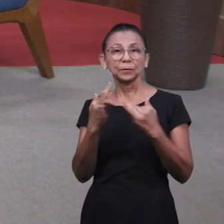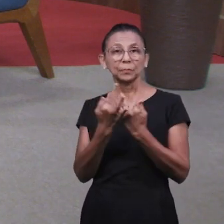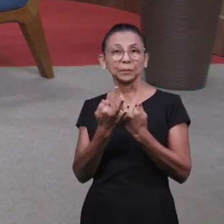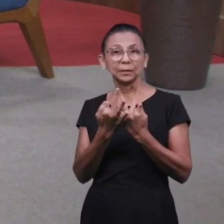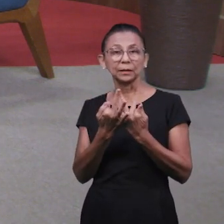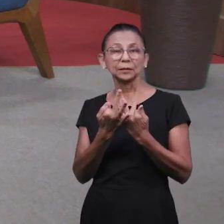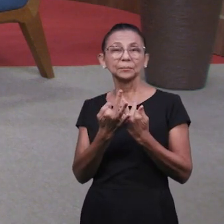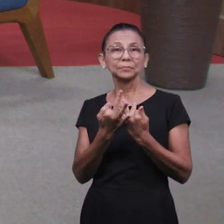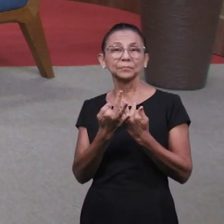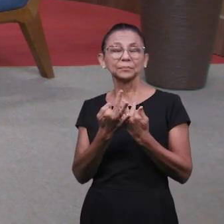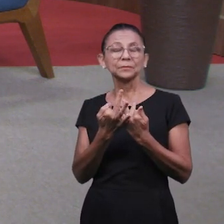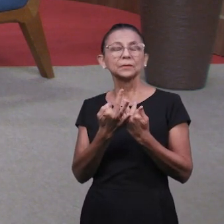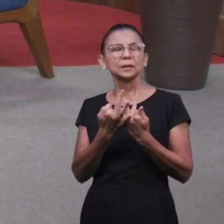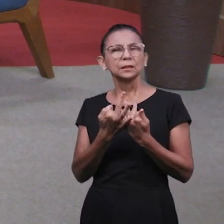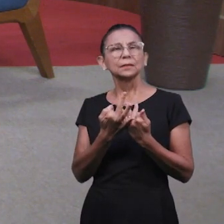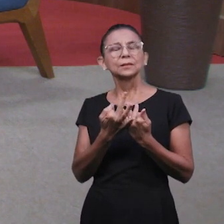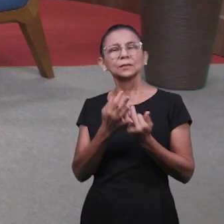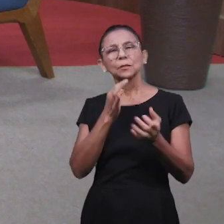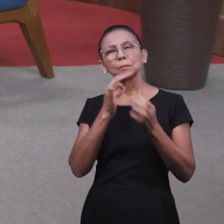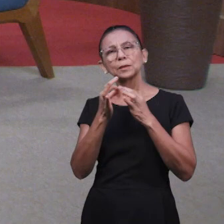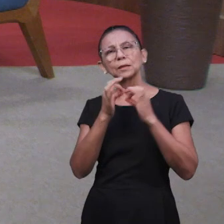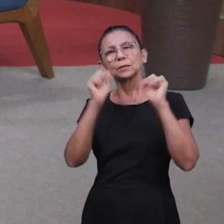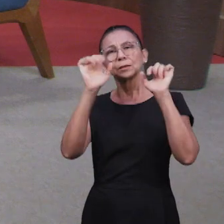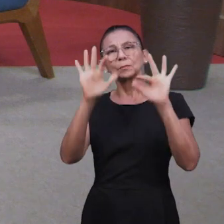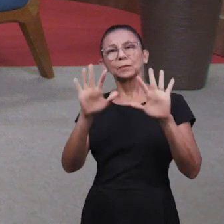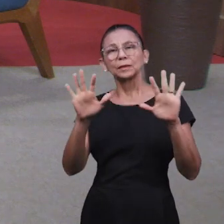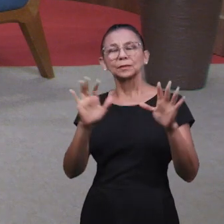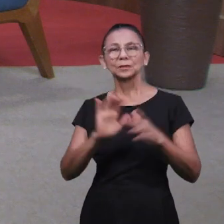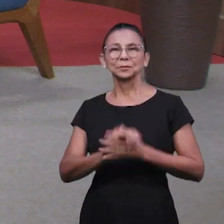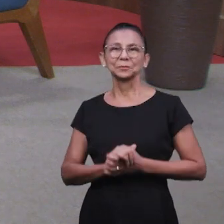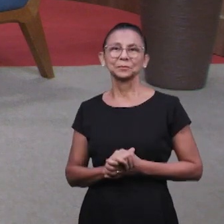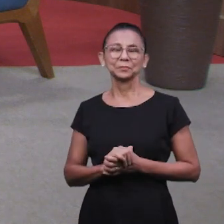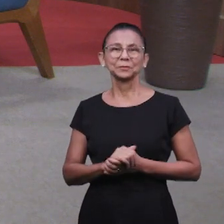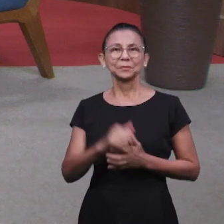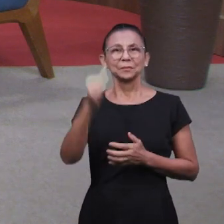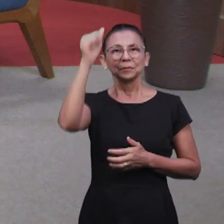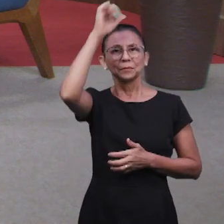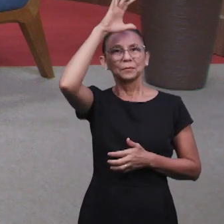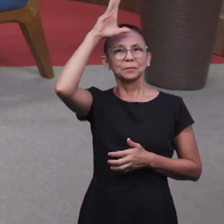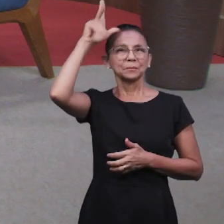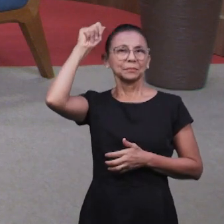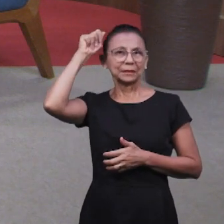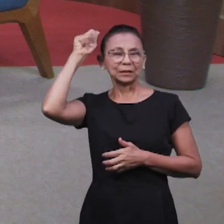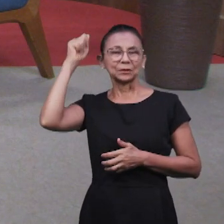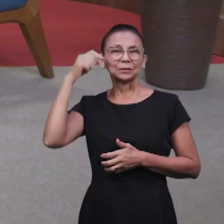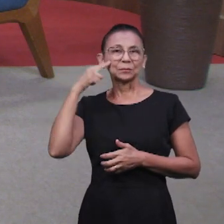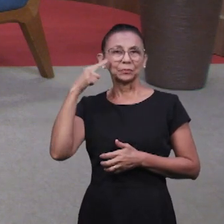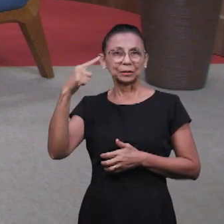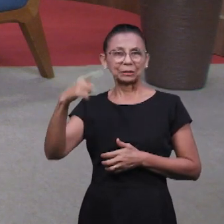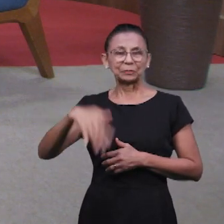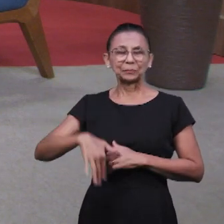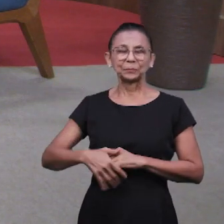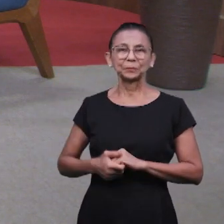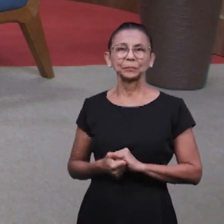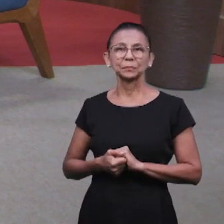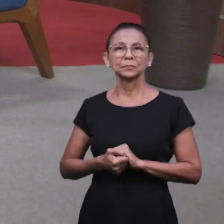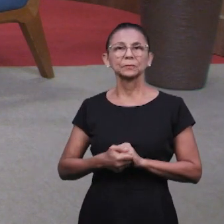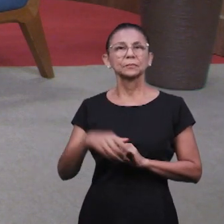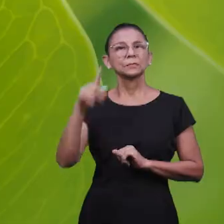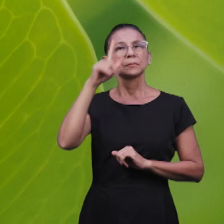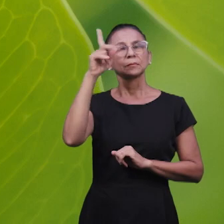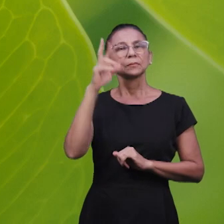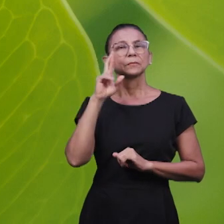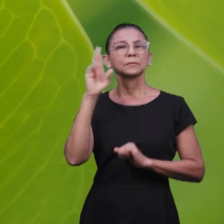a família dele, que está presente, que vai falar sobre a bênção do programa para a família inteira. Ele é de Manaus, no estado do Amazonas. Vamos